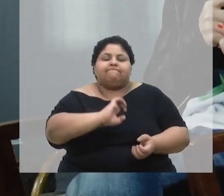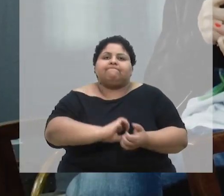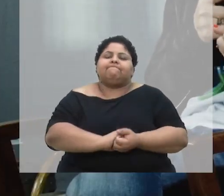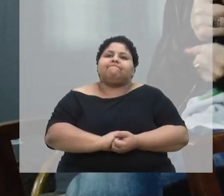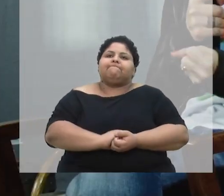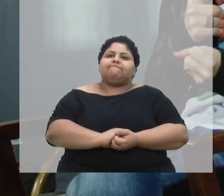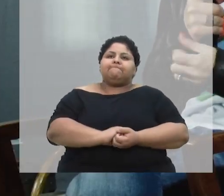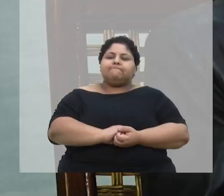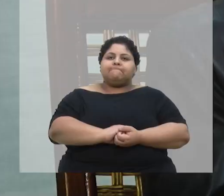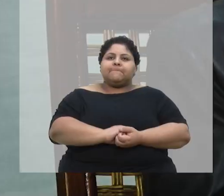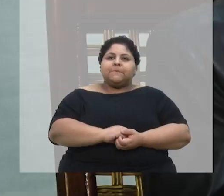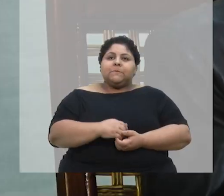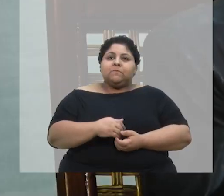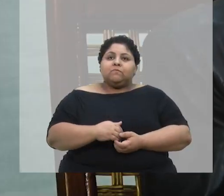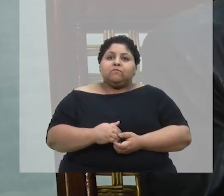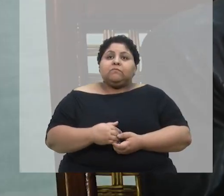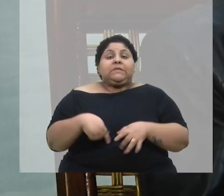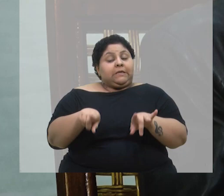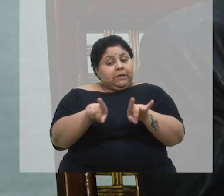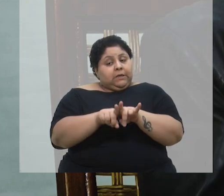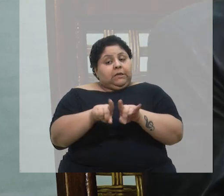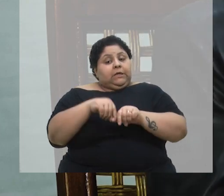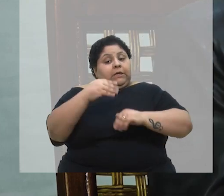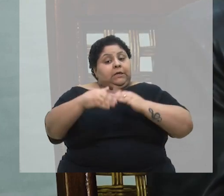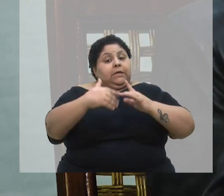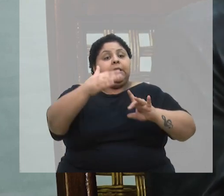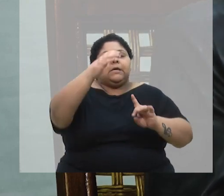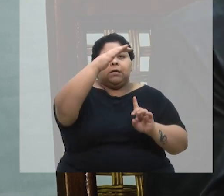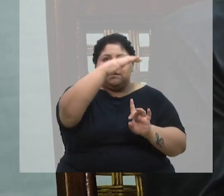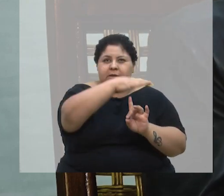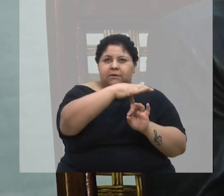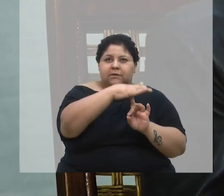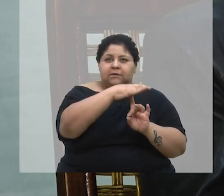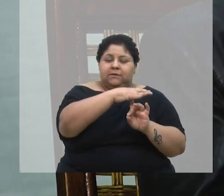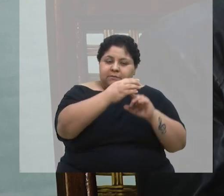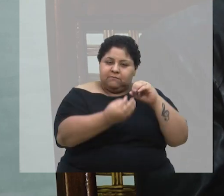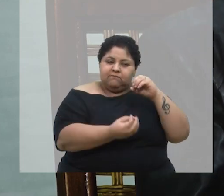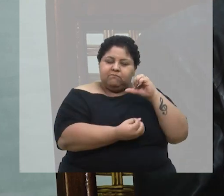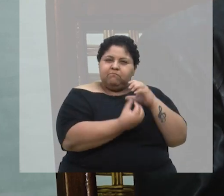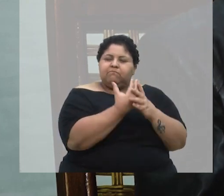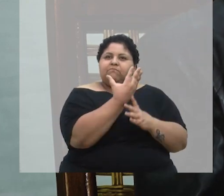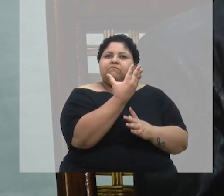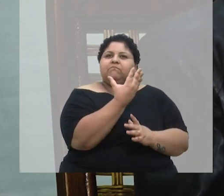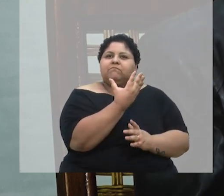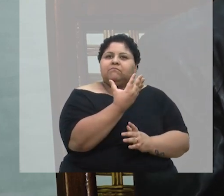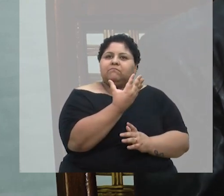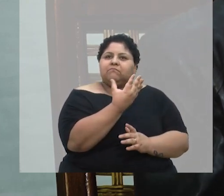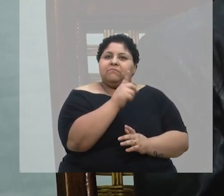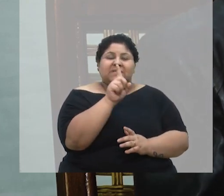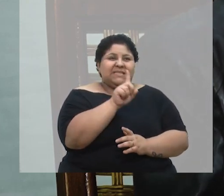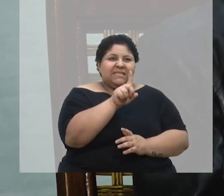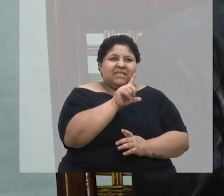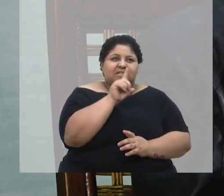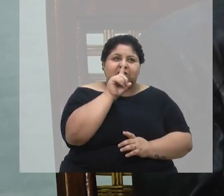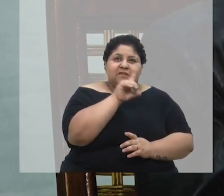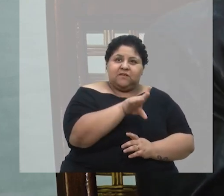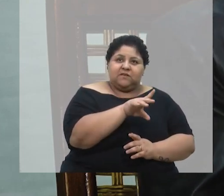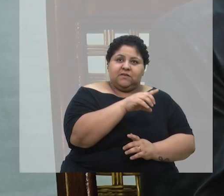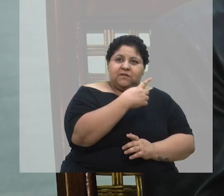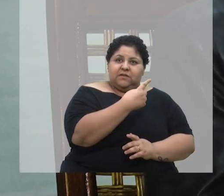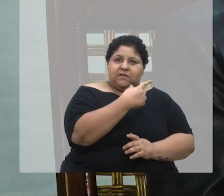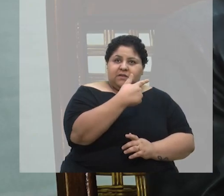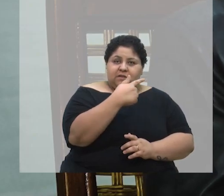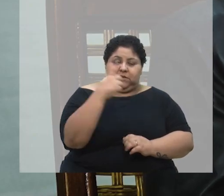para continuar. E além disso, né, que a feira, ela é formada não